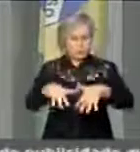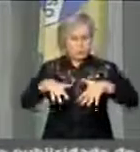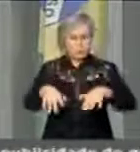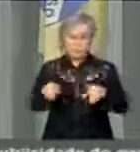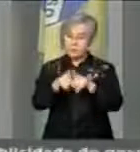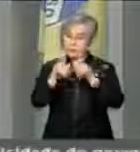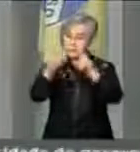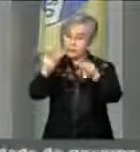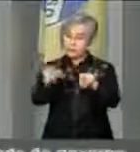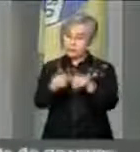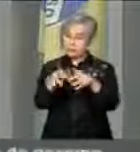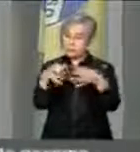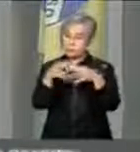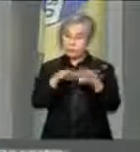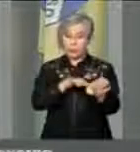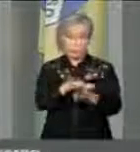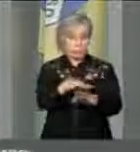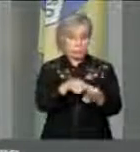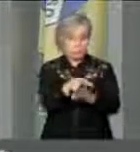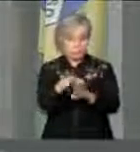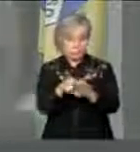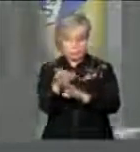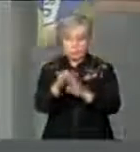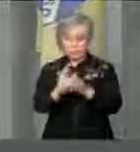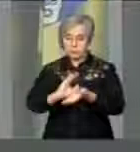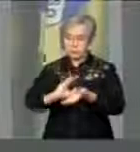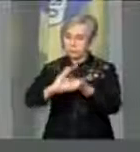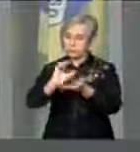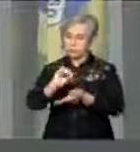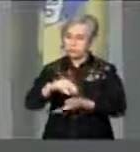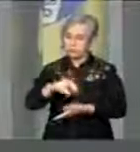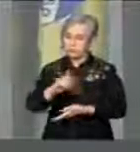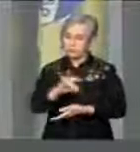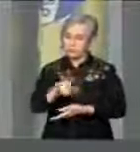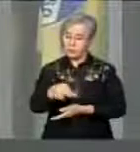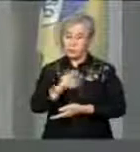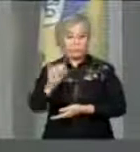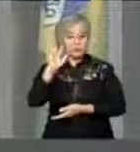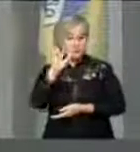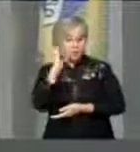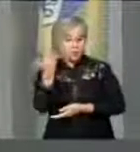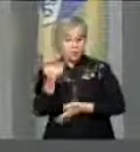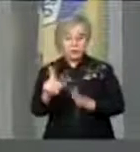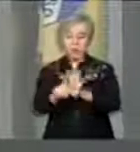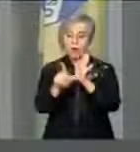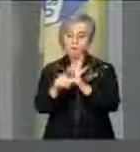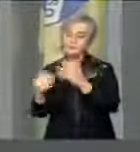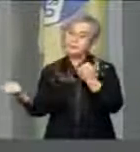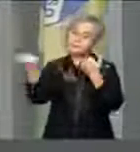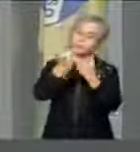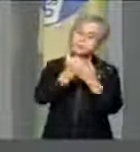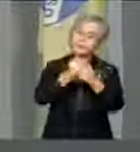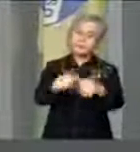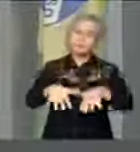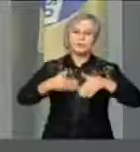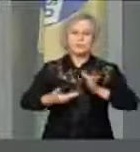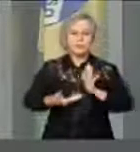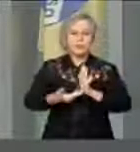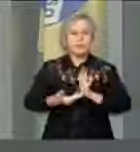os conselhos que acabam, de certa forma, legislando, invadindo a prerrogativa do parlamento